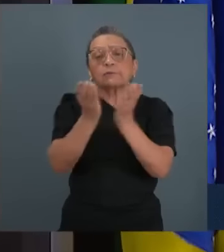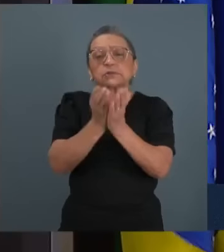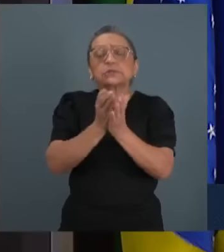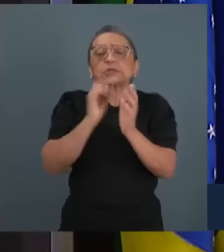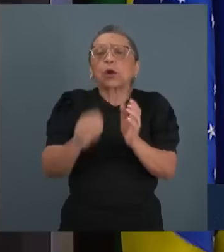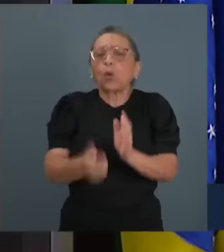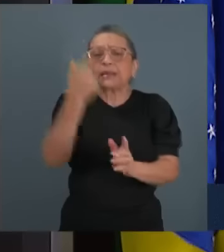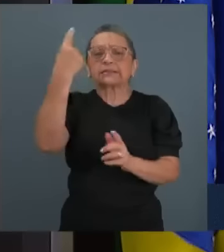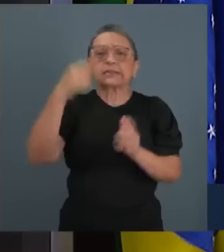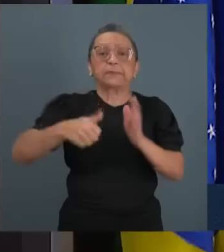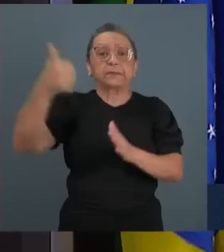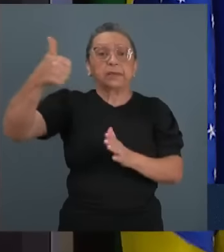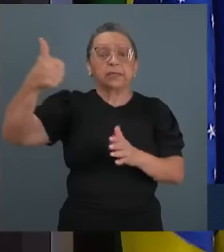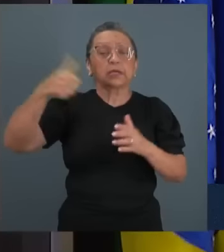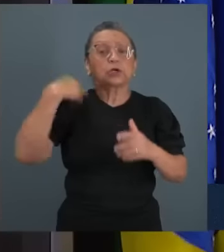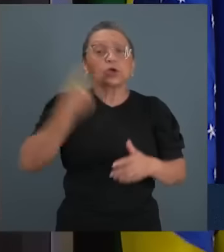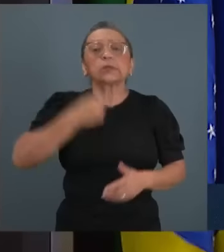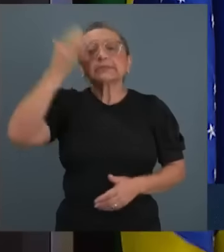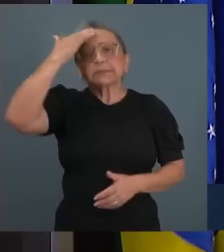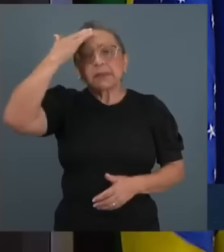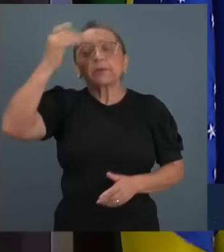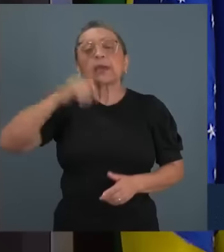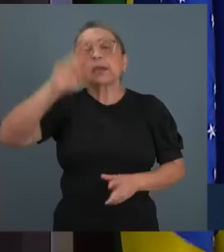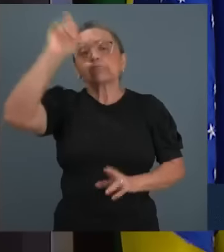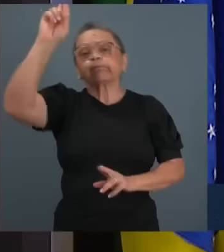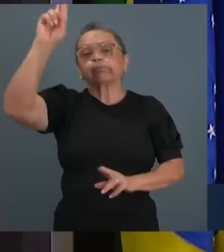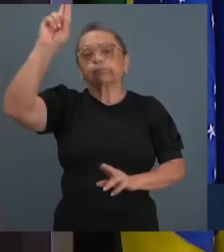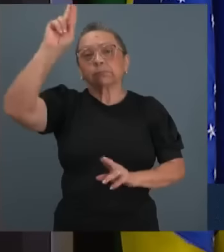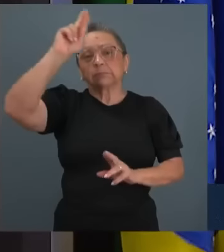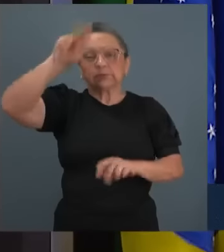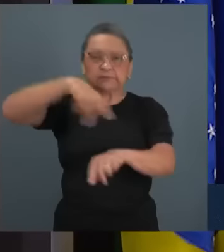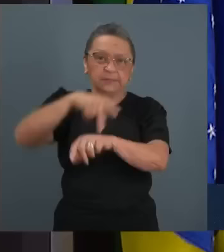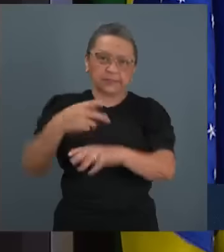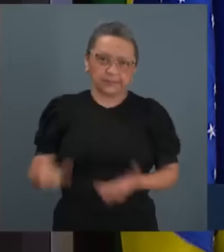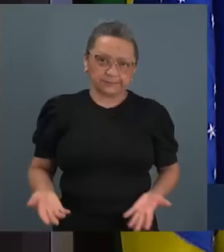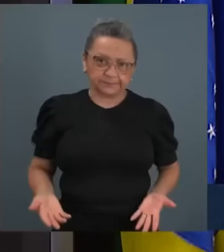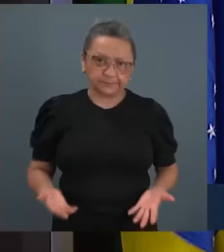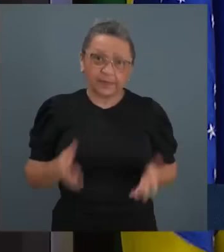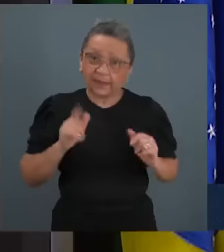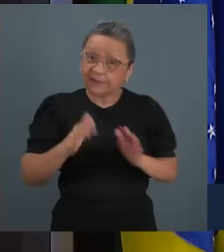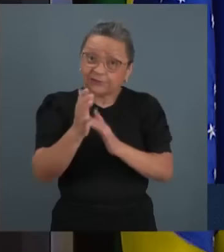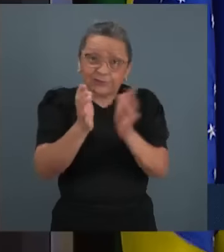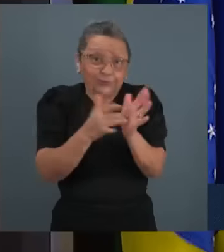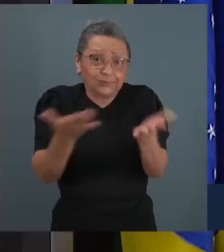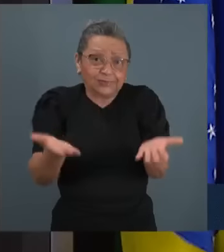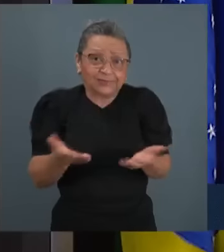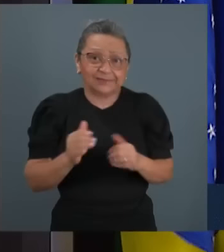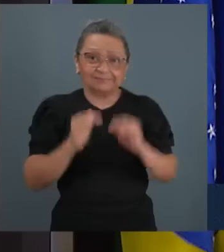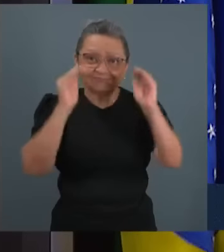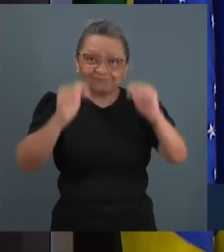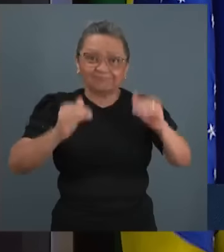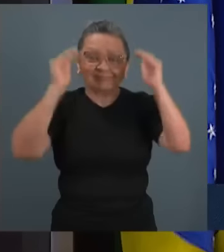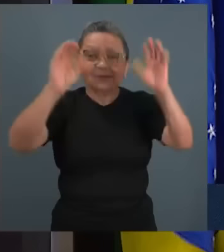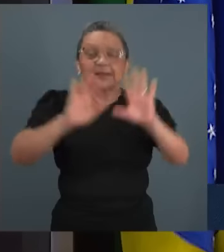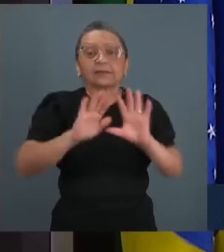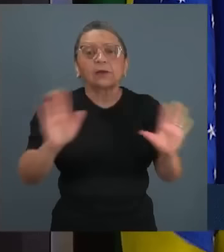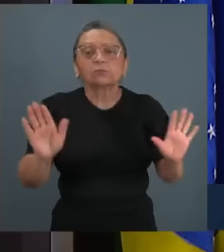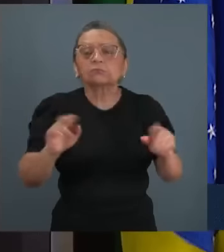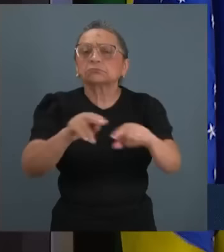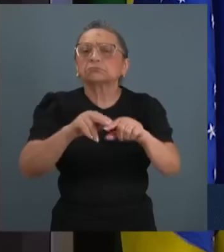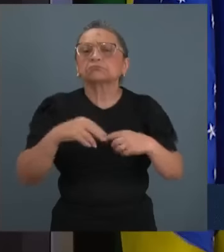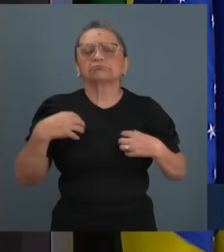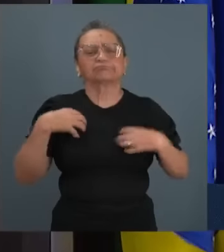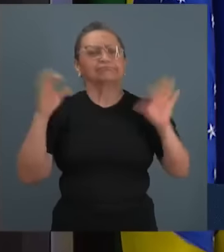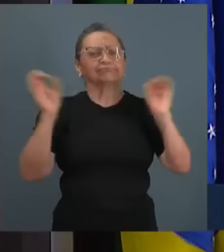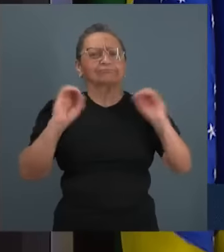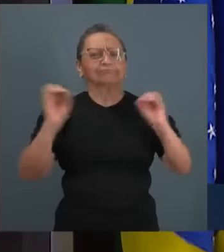na primeira. Nós sabemos quem está no comando dessa nação, que é Jesus. Então não temos que ter no nosso